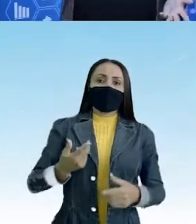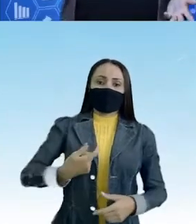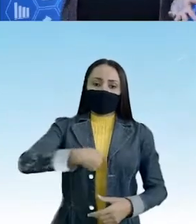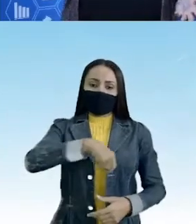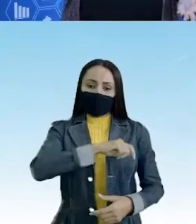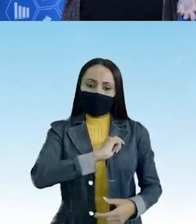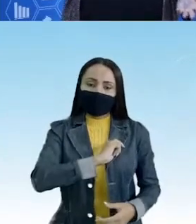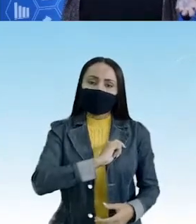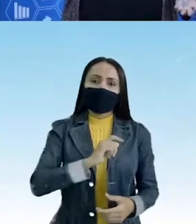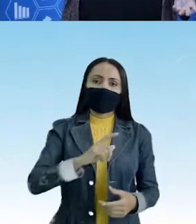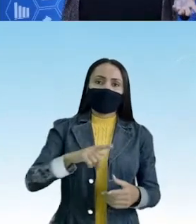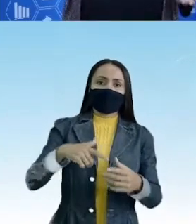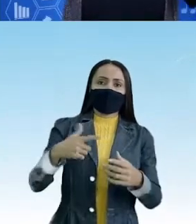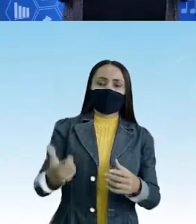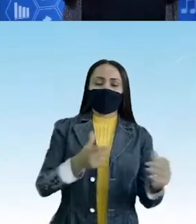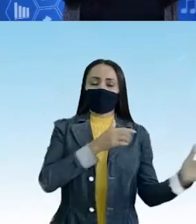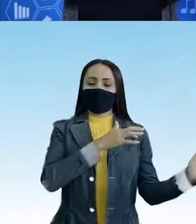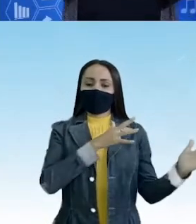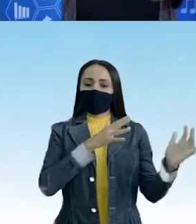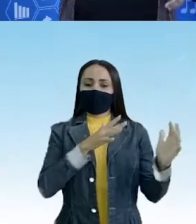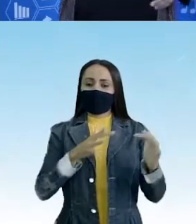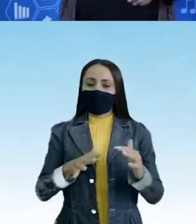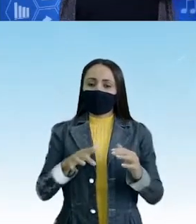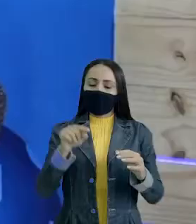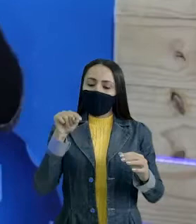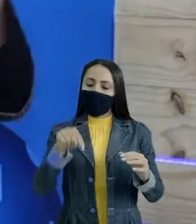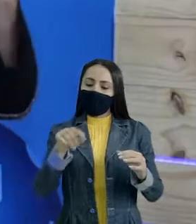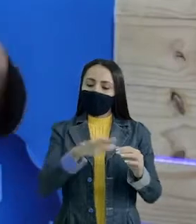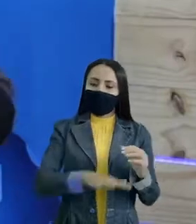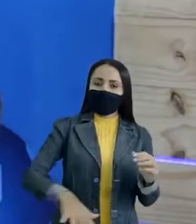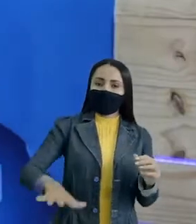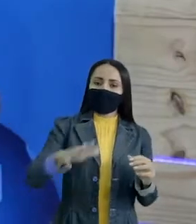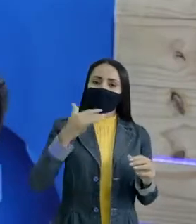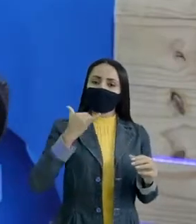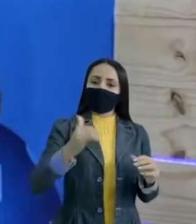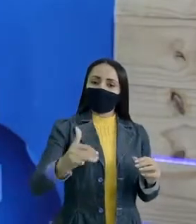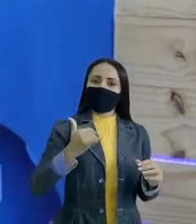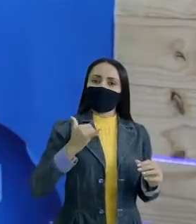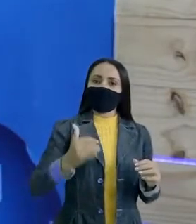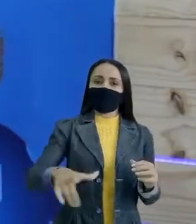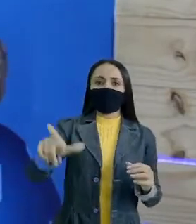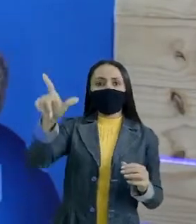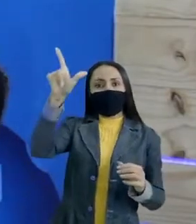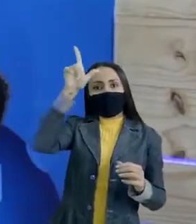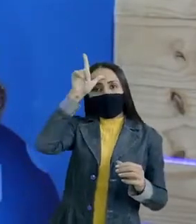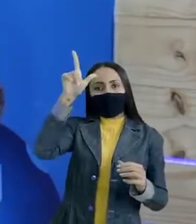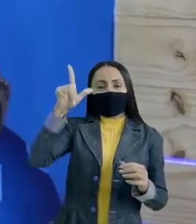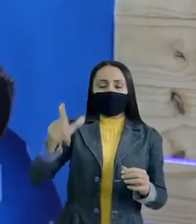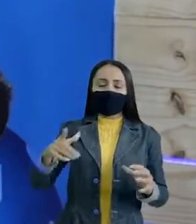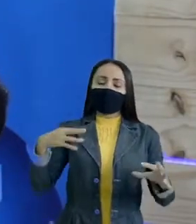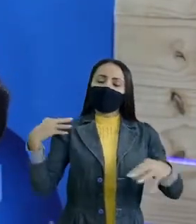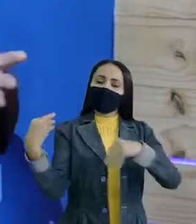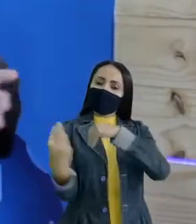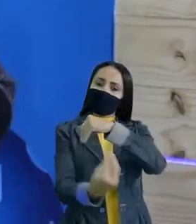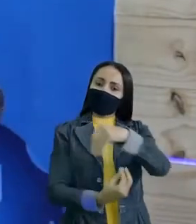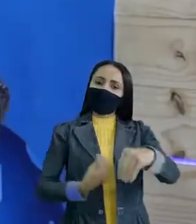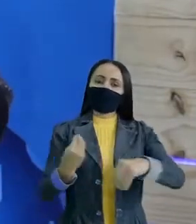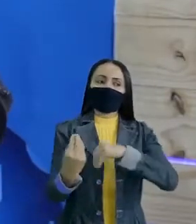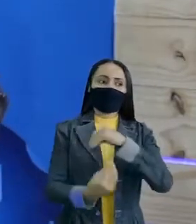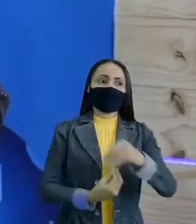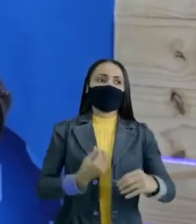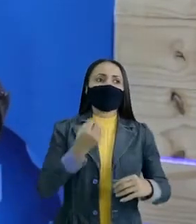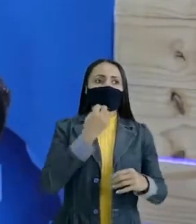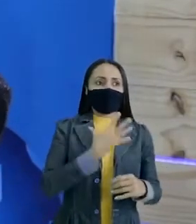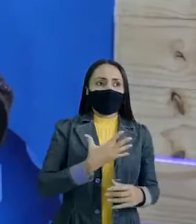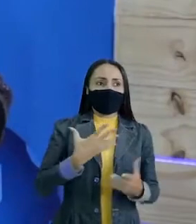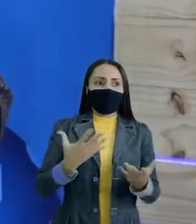espanhóis, depois vieram os imigrantes para cá, italiano, alemão. Então, toda essa mistura boa, toda